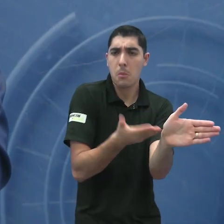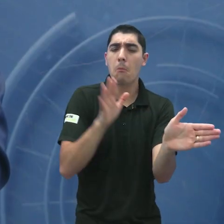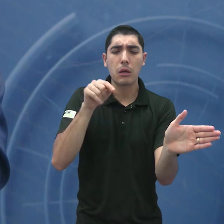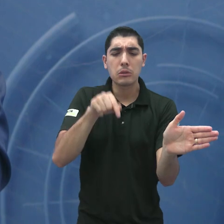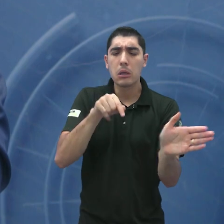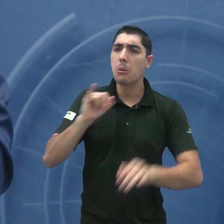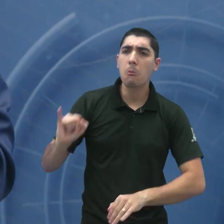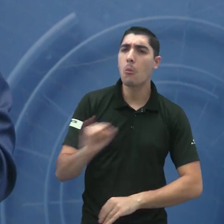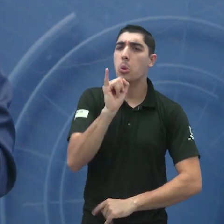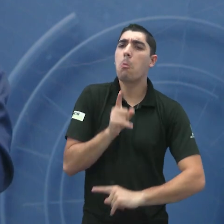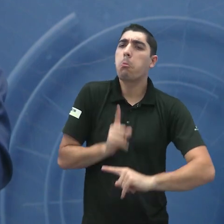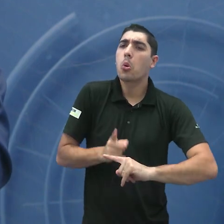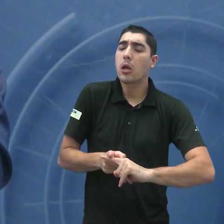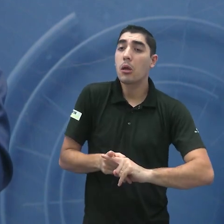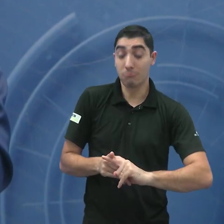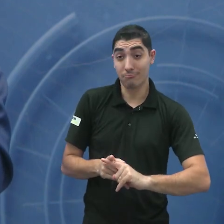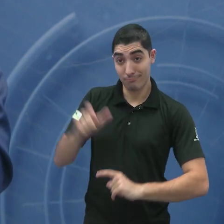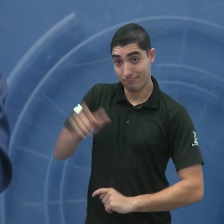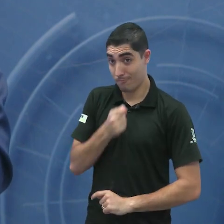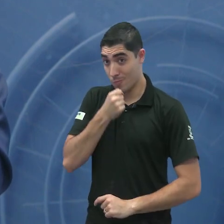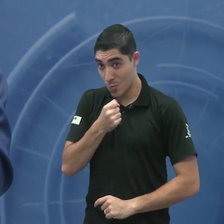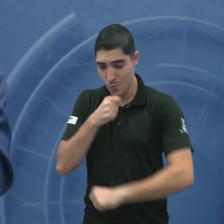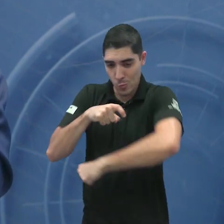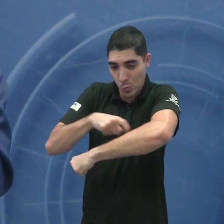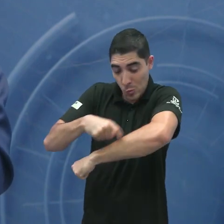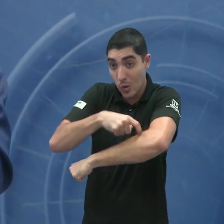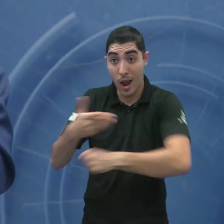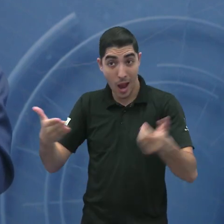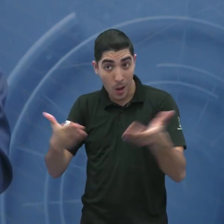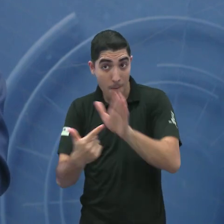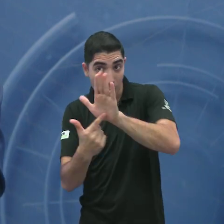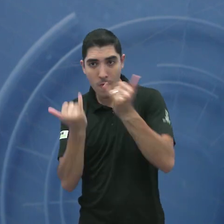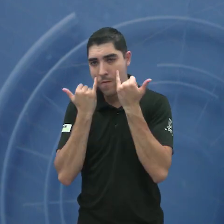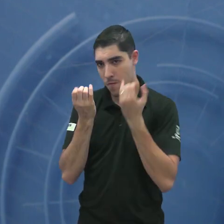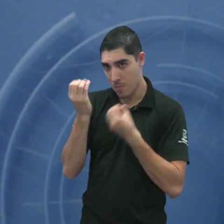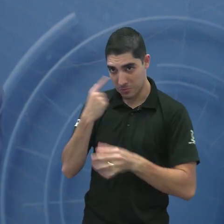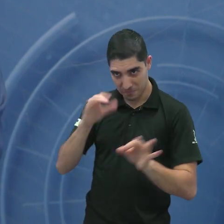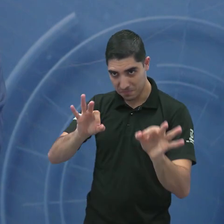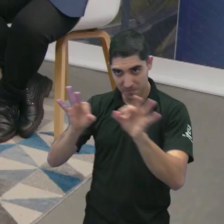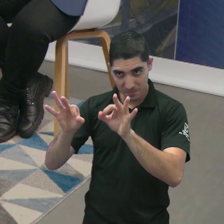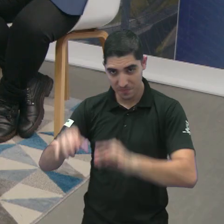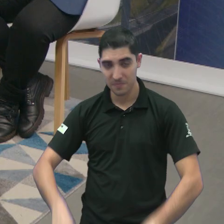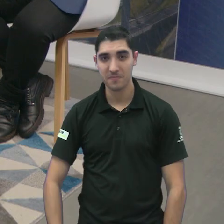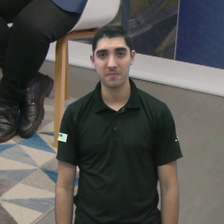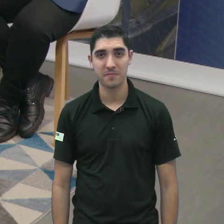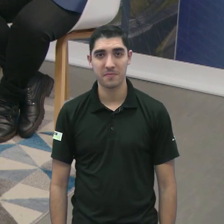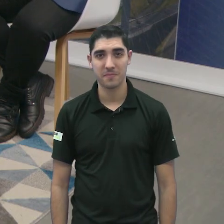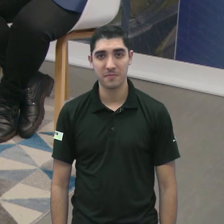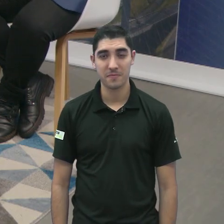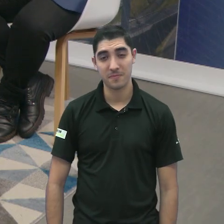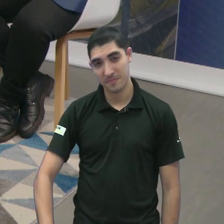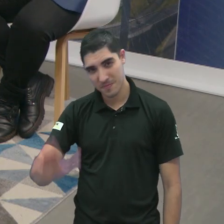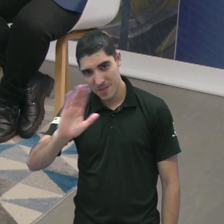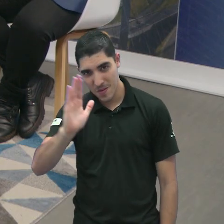na formação de São José, a repórter Júlia Lopes vai voltar com a gente trazendo informações. Vamos acompanhar? Oi, Rafa, tudo